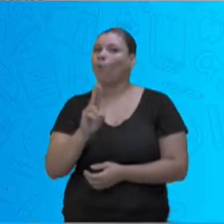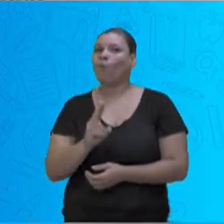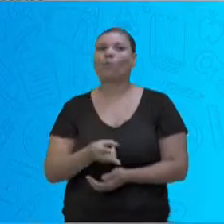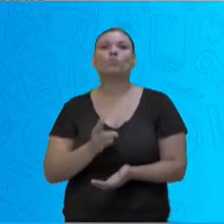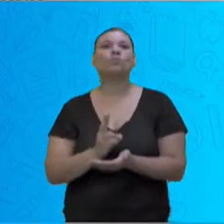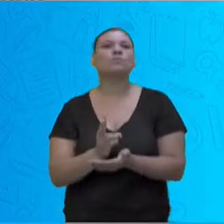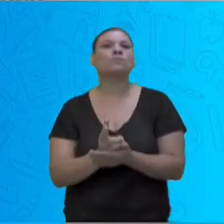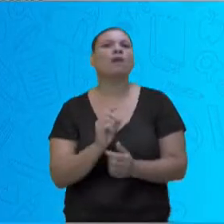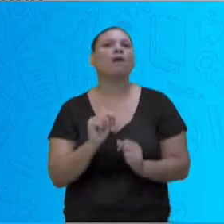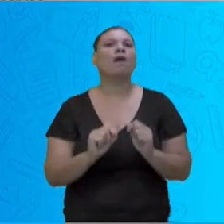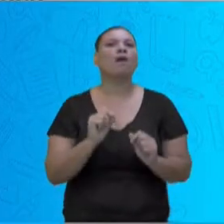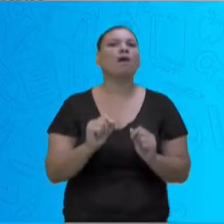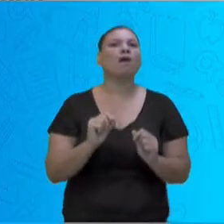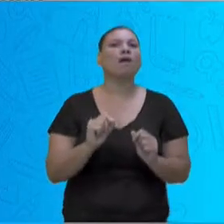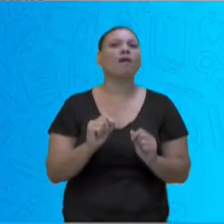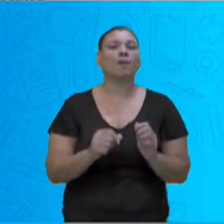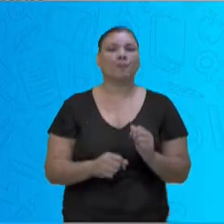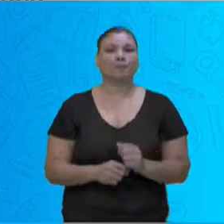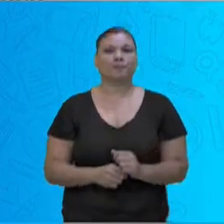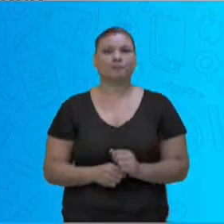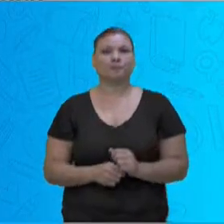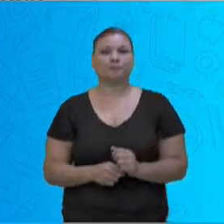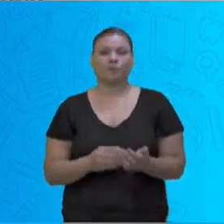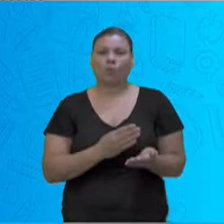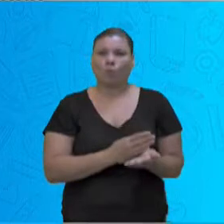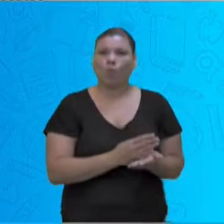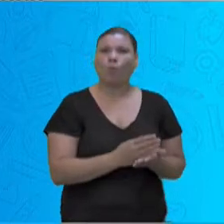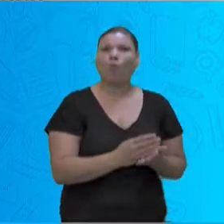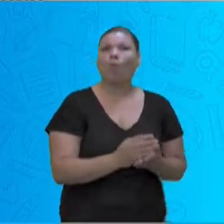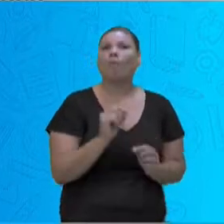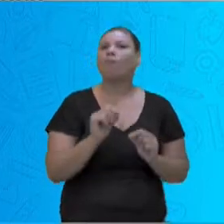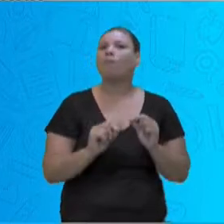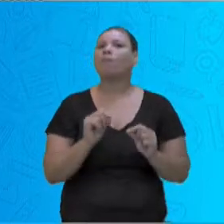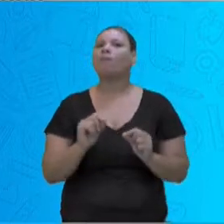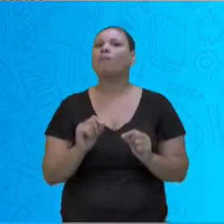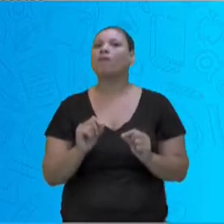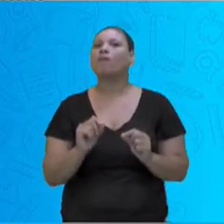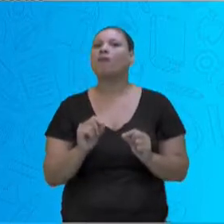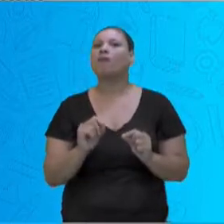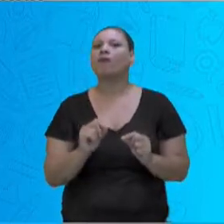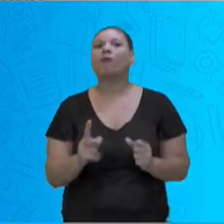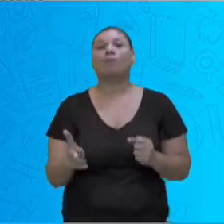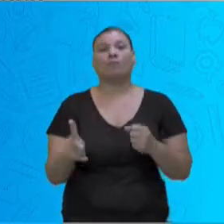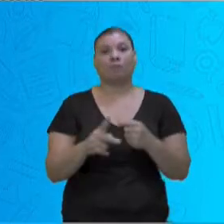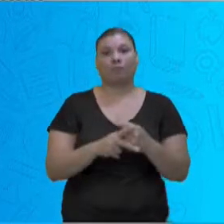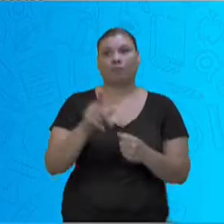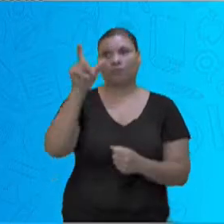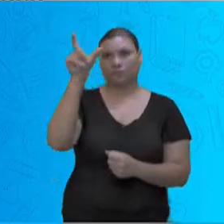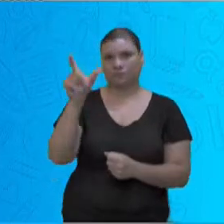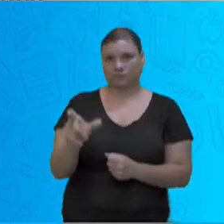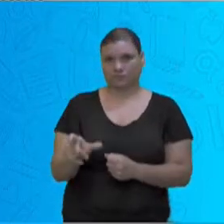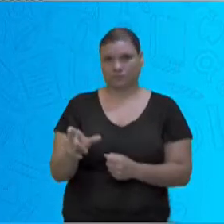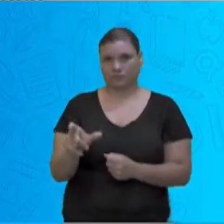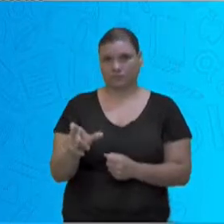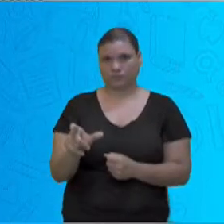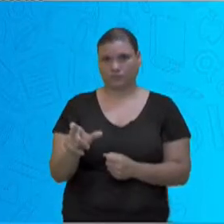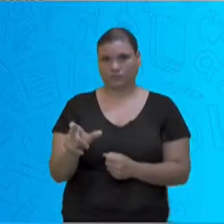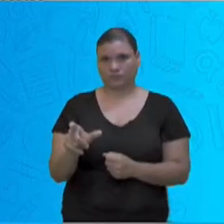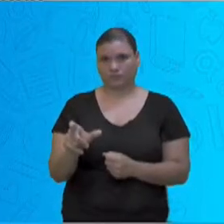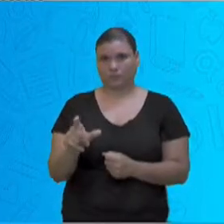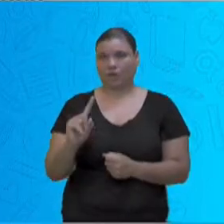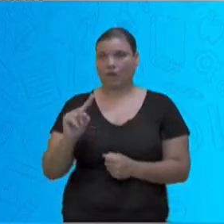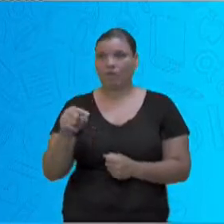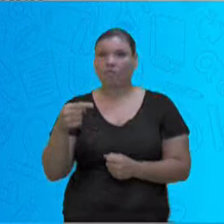pronomes pessoais na frente. E nós começamos a concluir o sujeito,